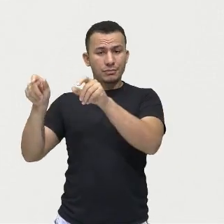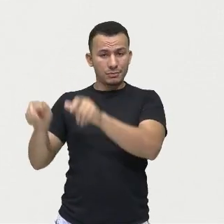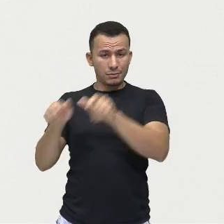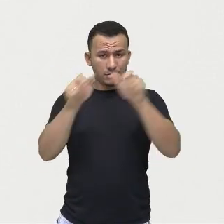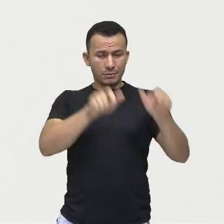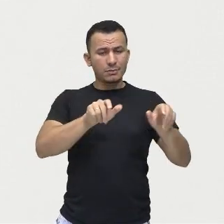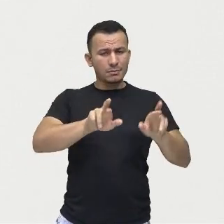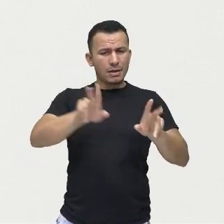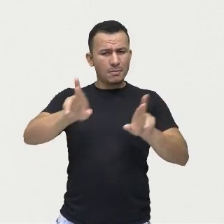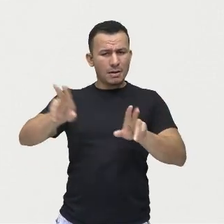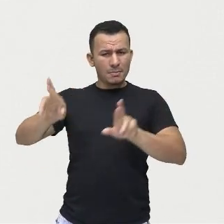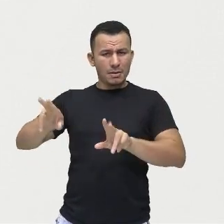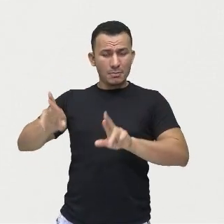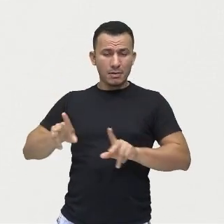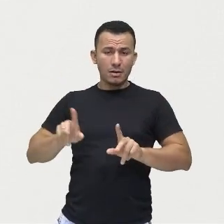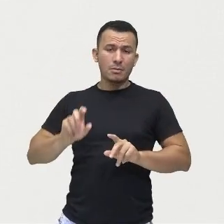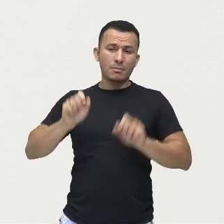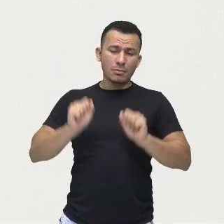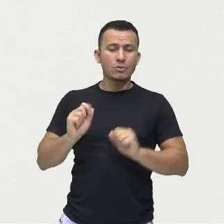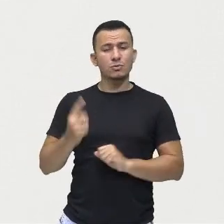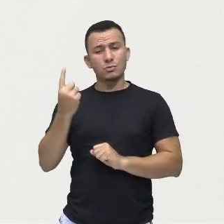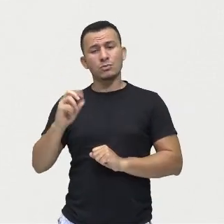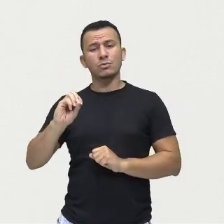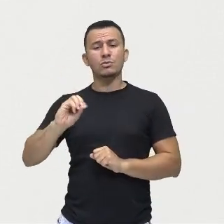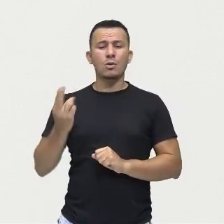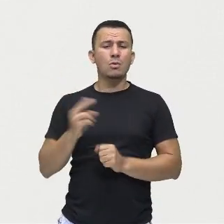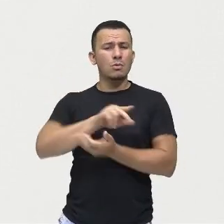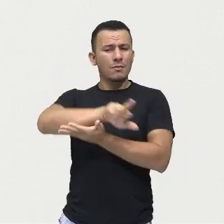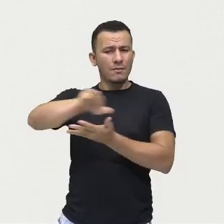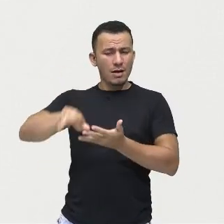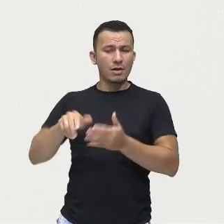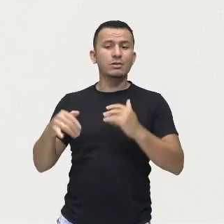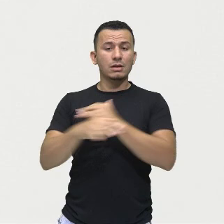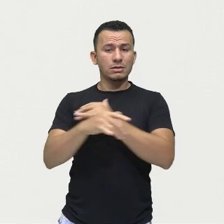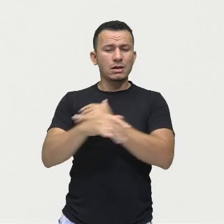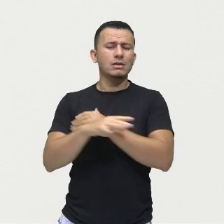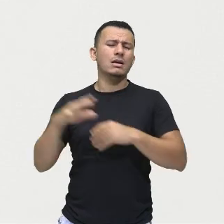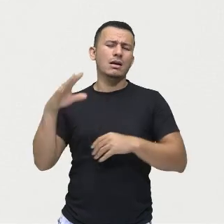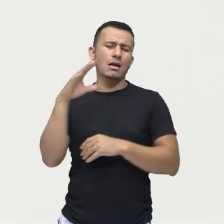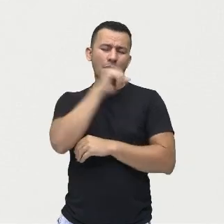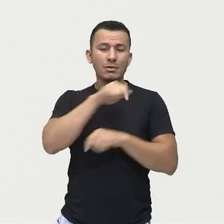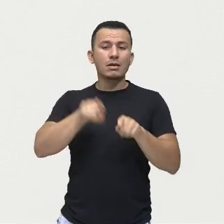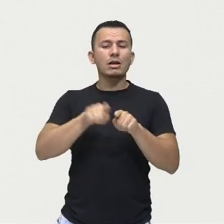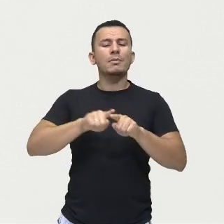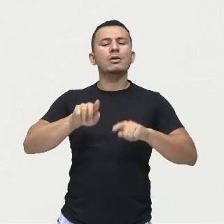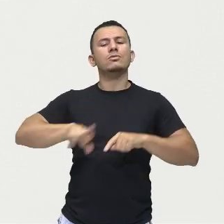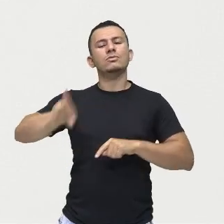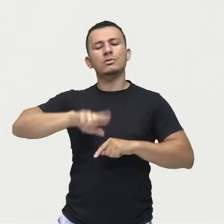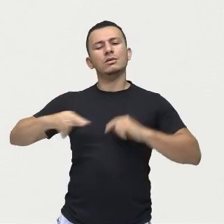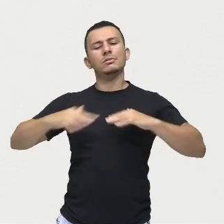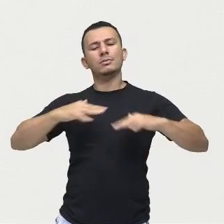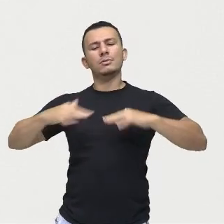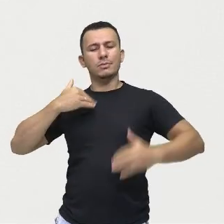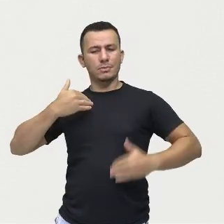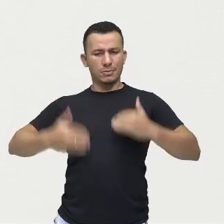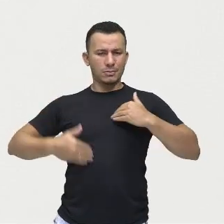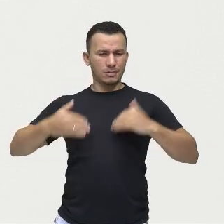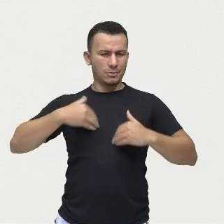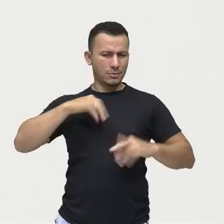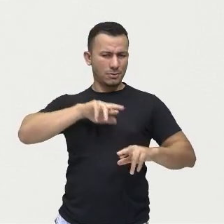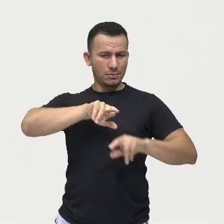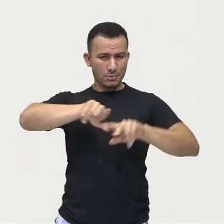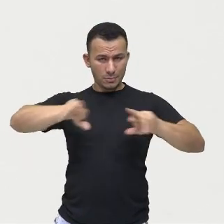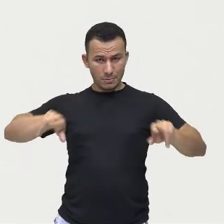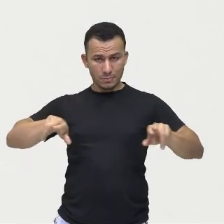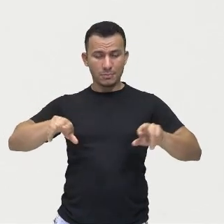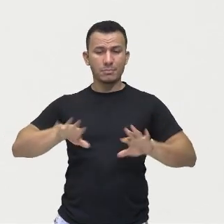pontos diferentes de um ou mais locais na cidade, de forma rápida e usando habilidades corporais diversas. Qual é o